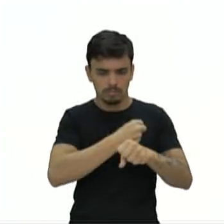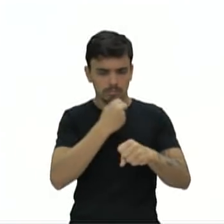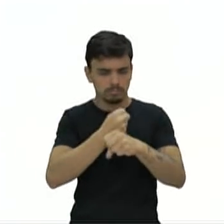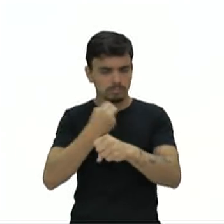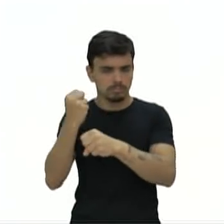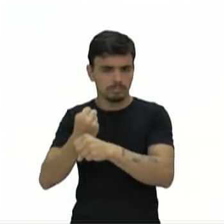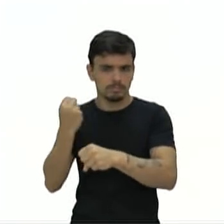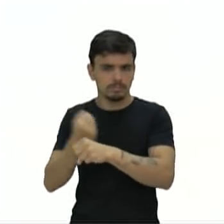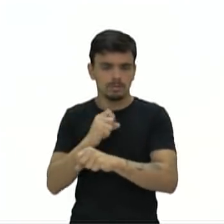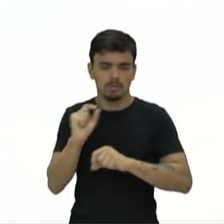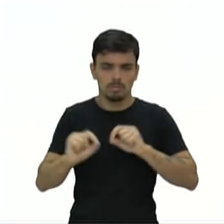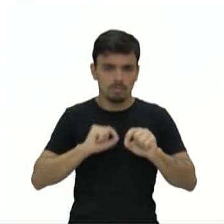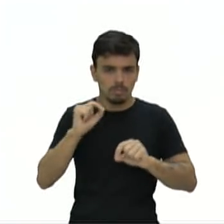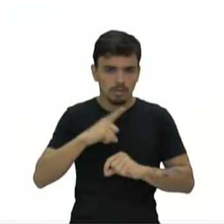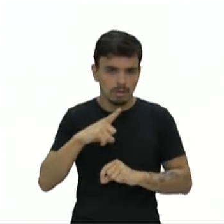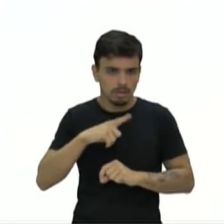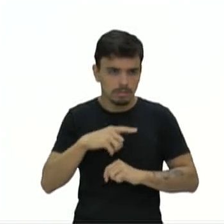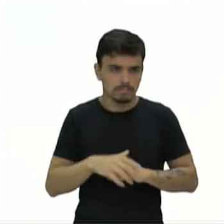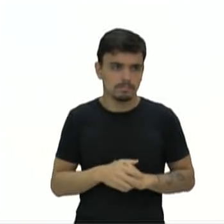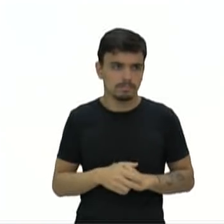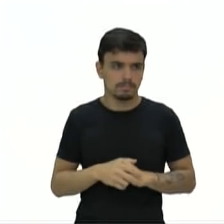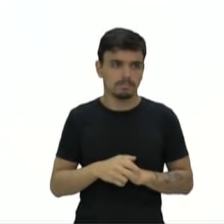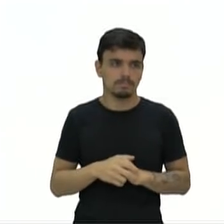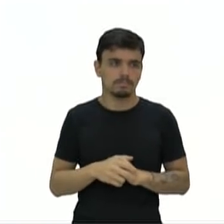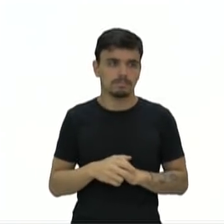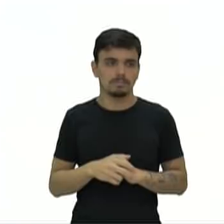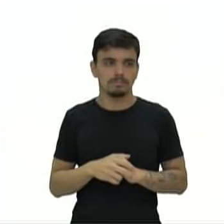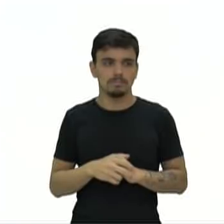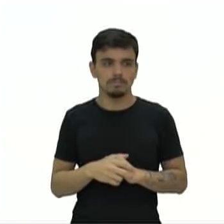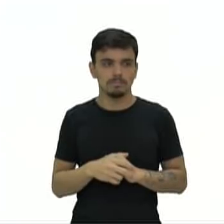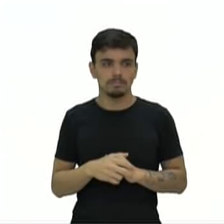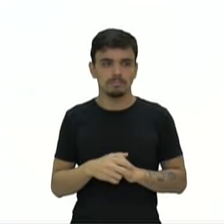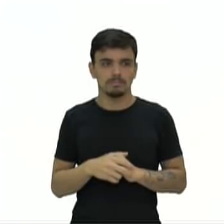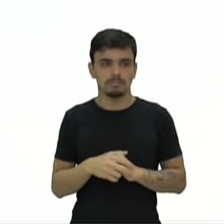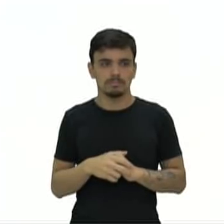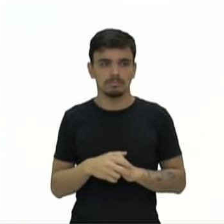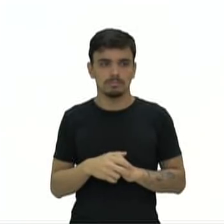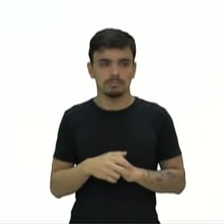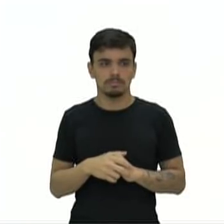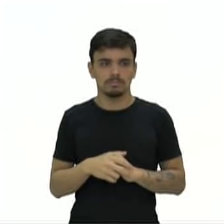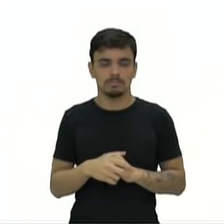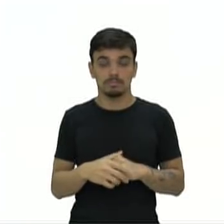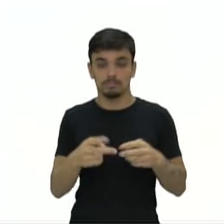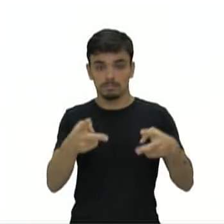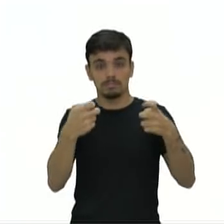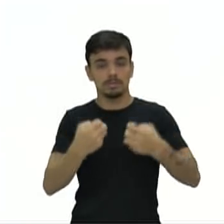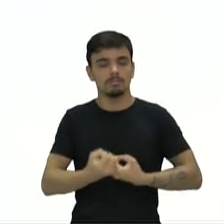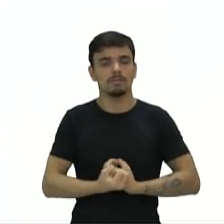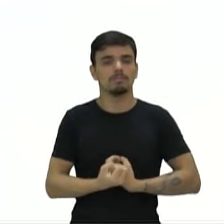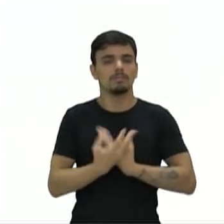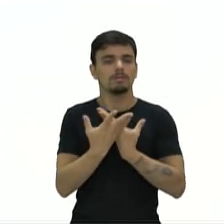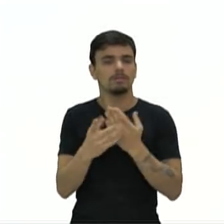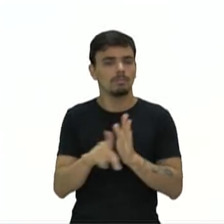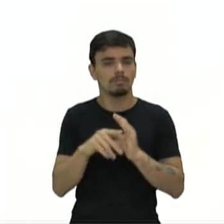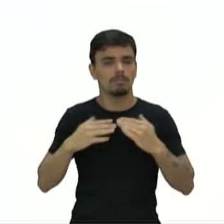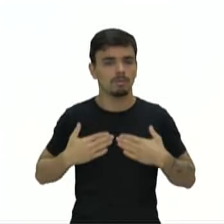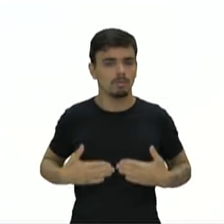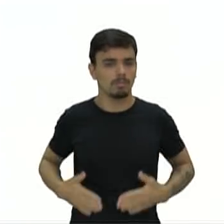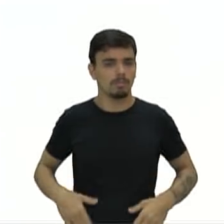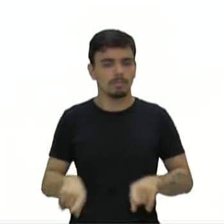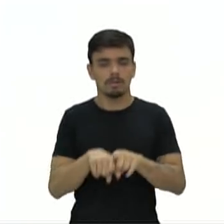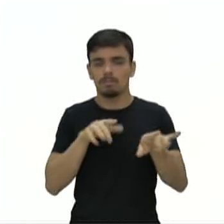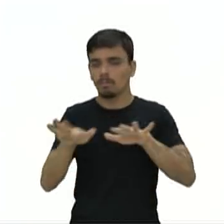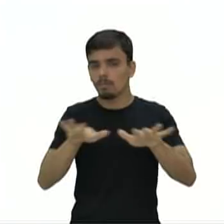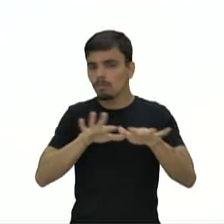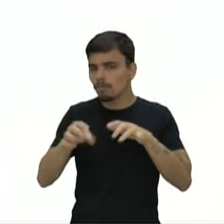famosa estátua do Discóbulo, inclusive Discóbulo significa lançador de disco, notamos a expressão do corpo humano e do movimento. Olha